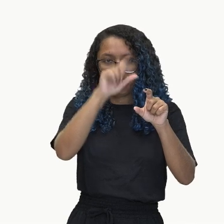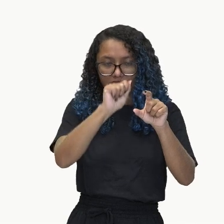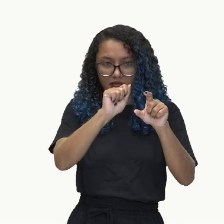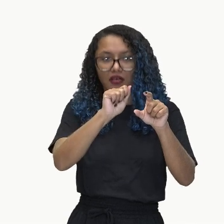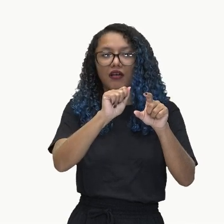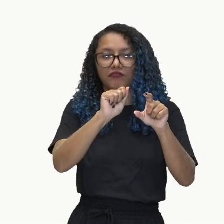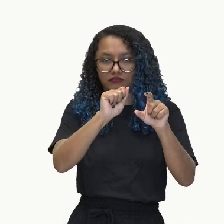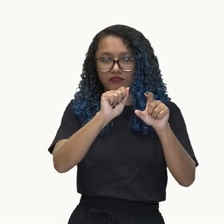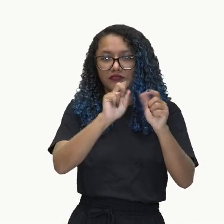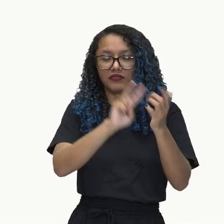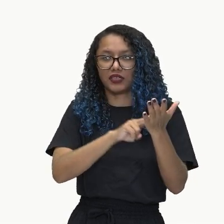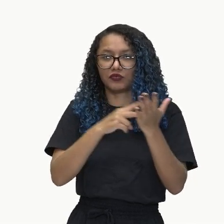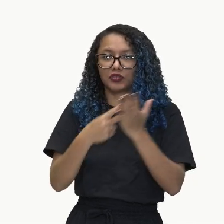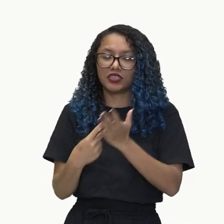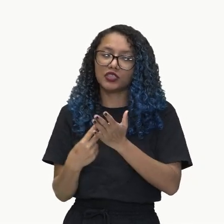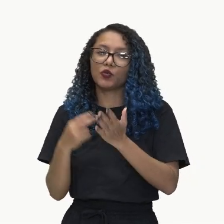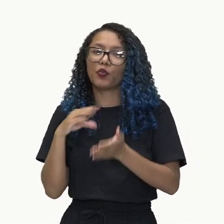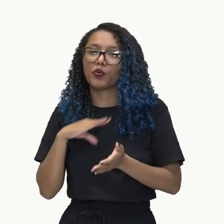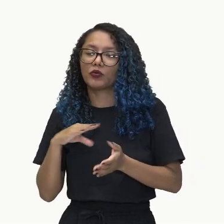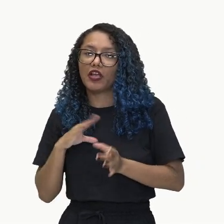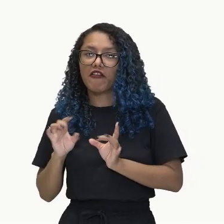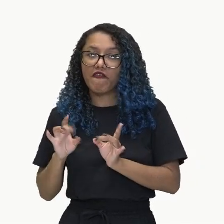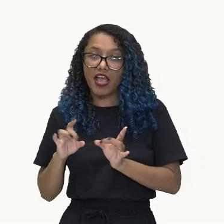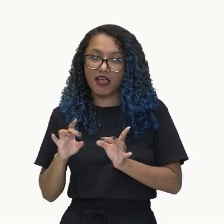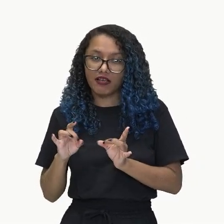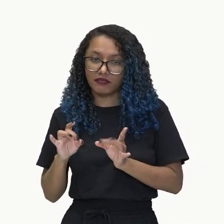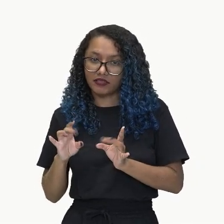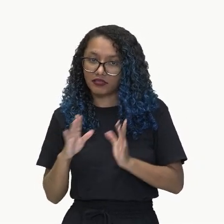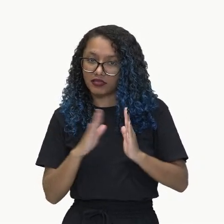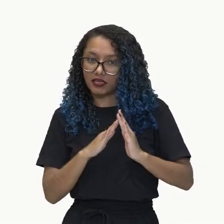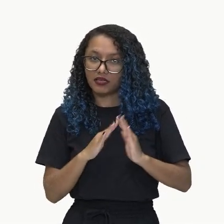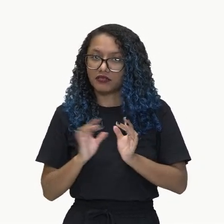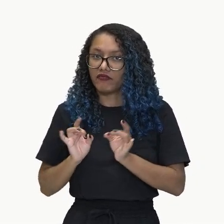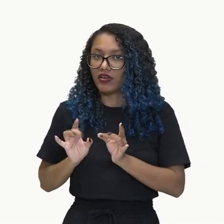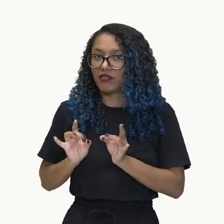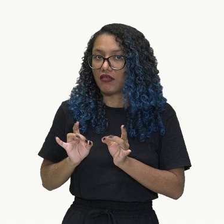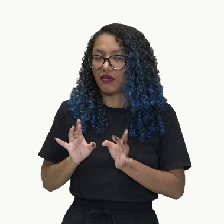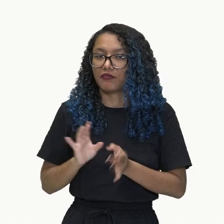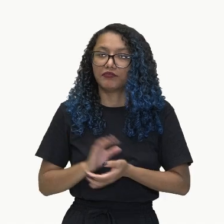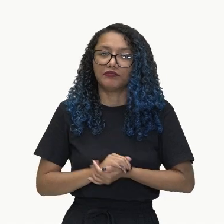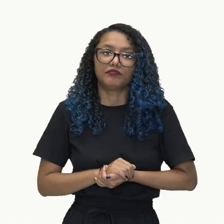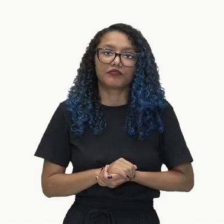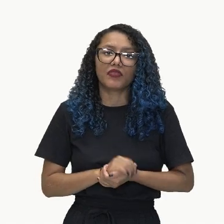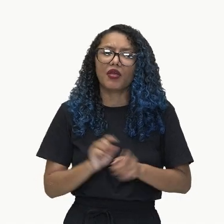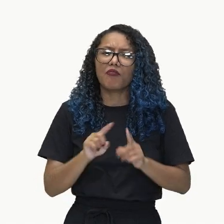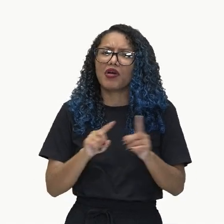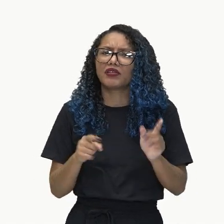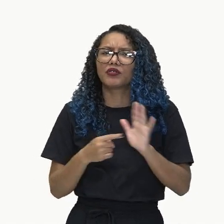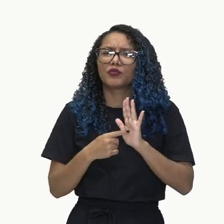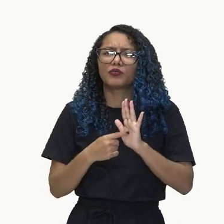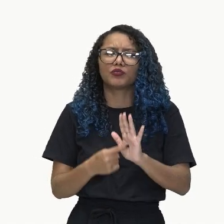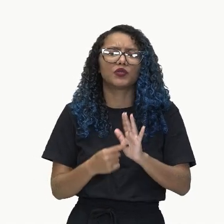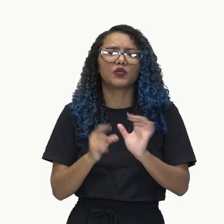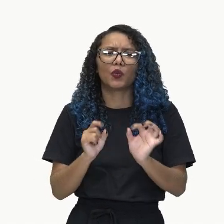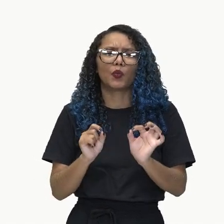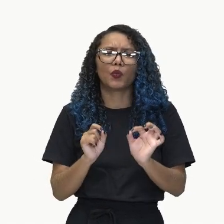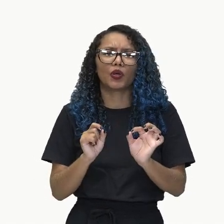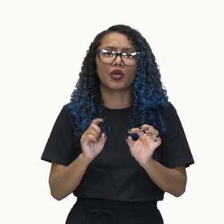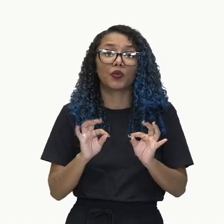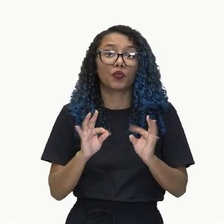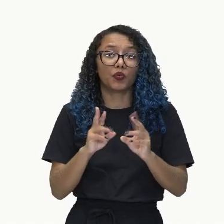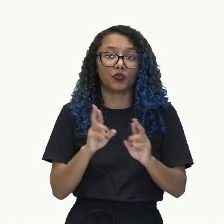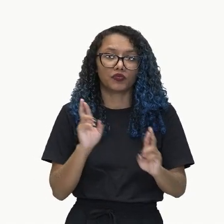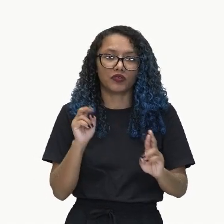espanhola enta Professor mas o que que o senhor quer mostrar com essa casa tudo tem que ver com o